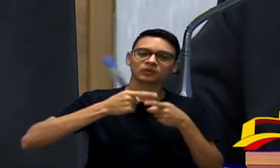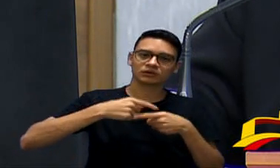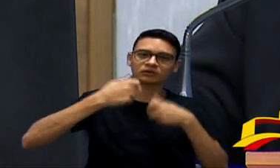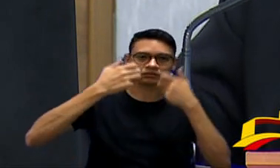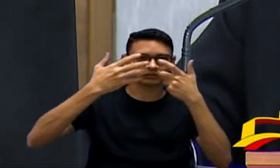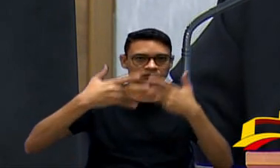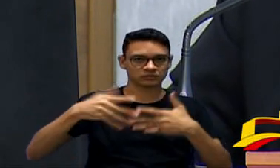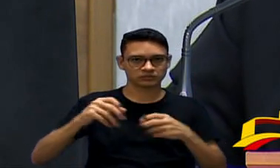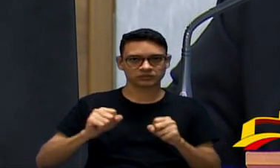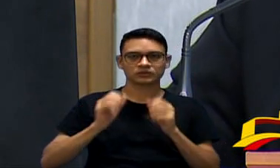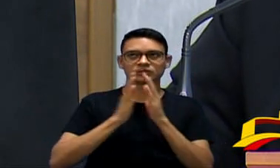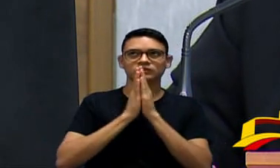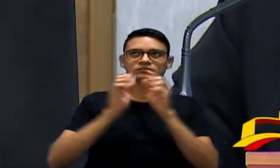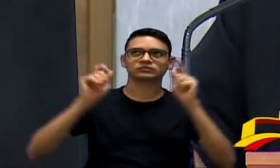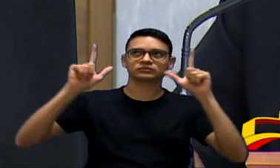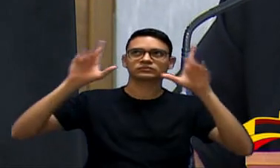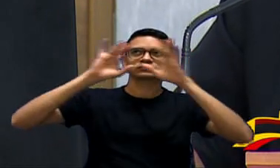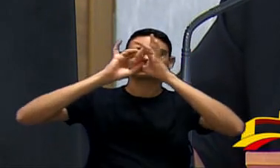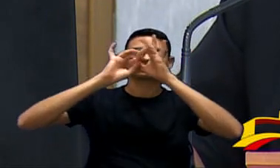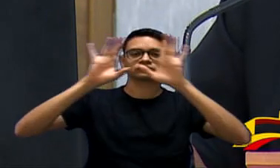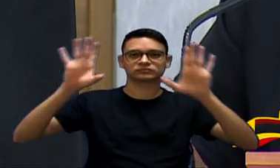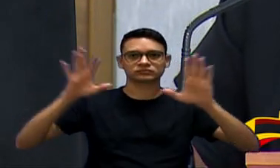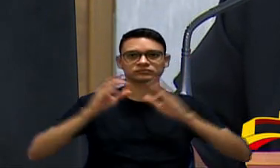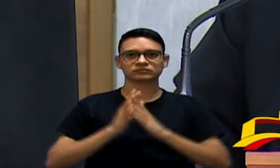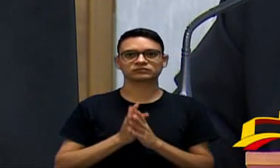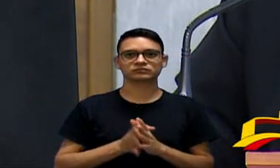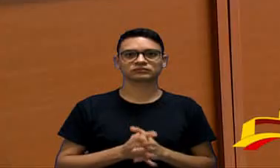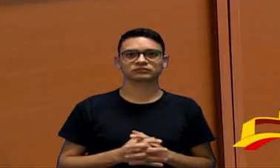Então, eu gostaria de abrir esse painel de votação.